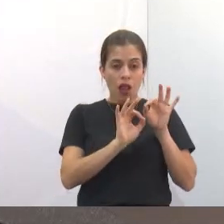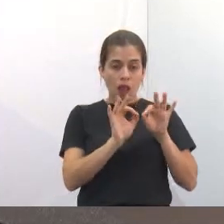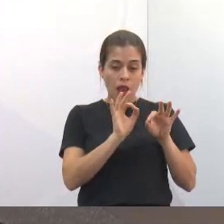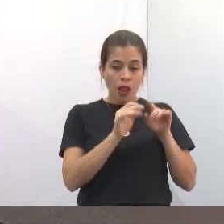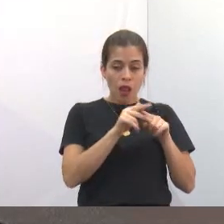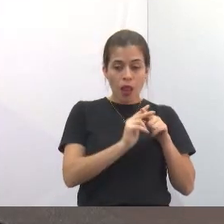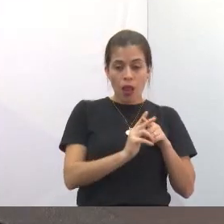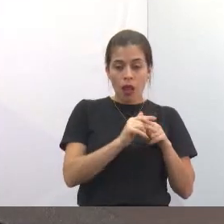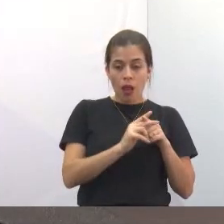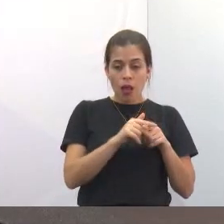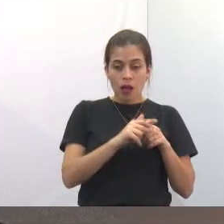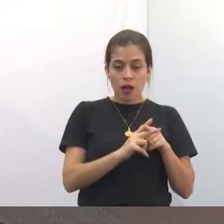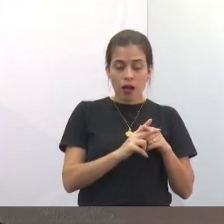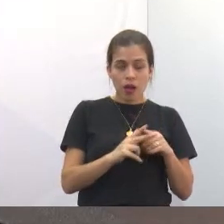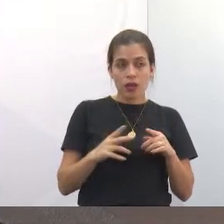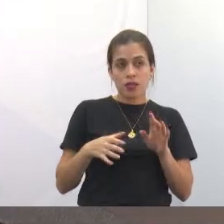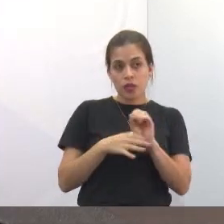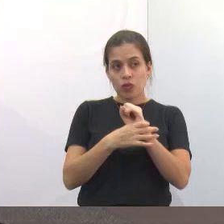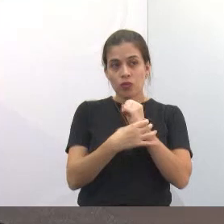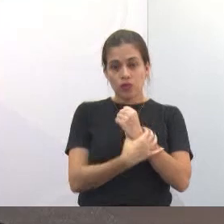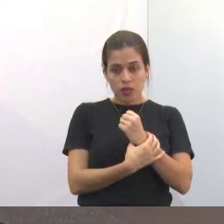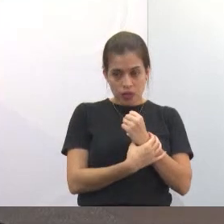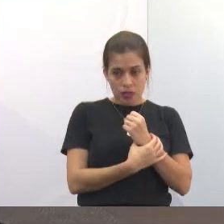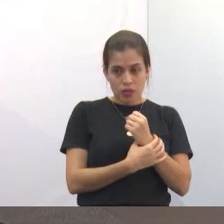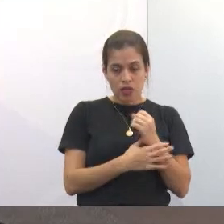integridade e segurança dos imóveis.